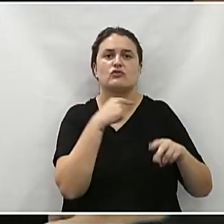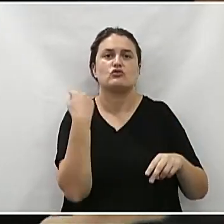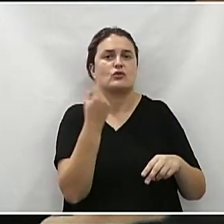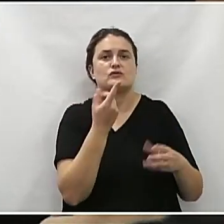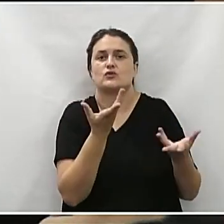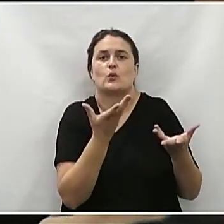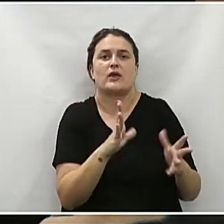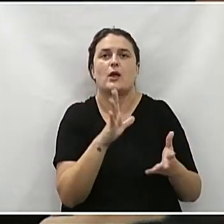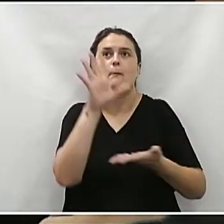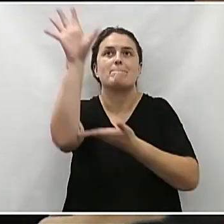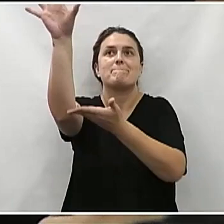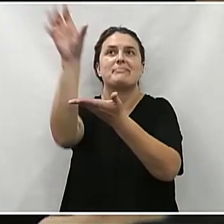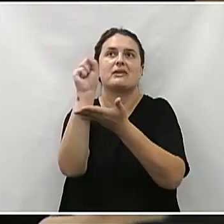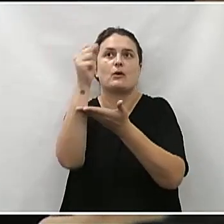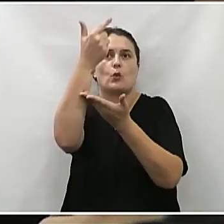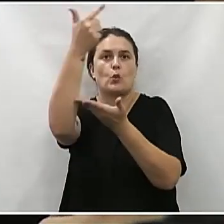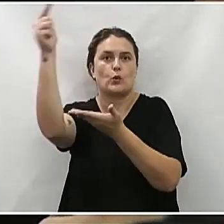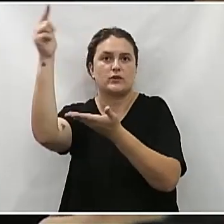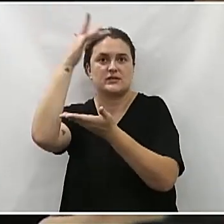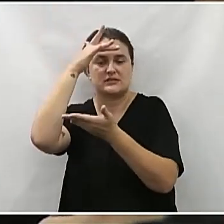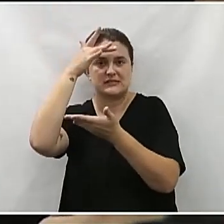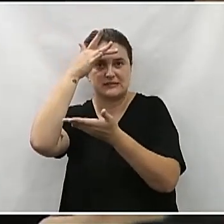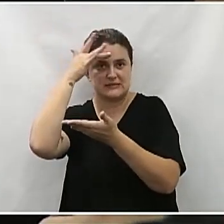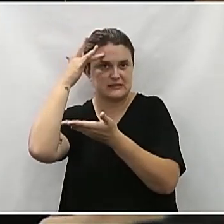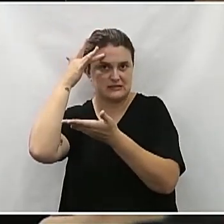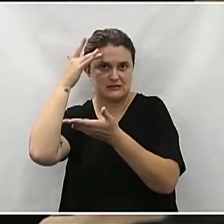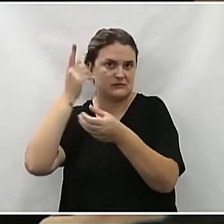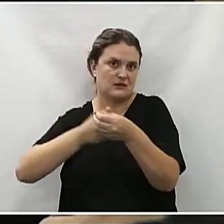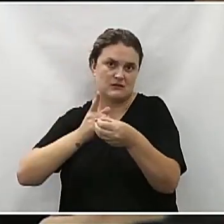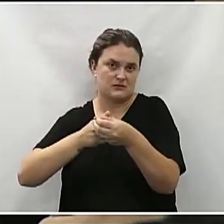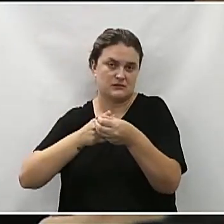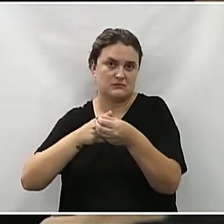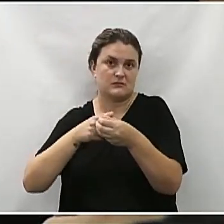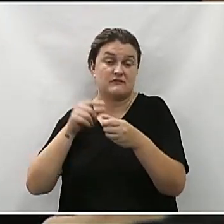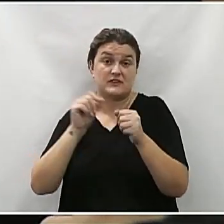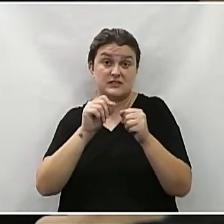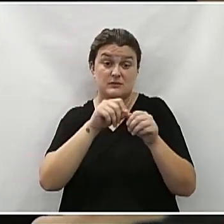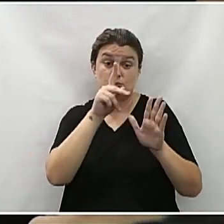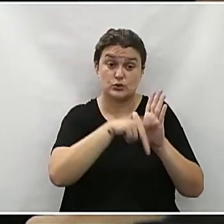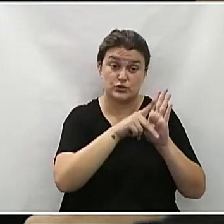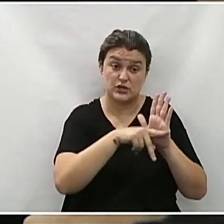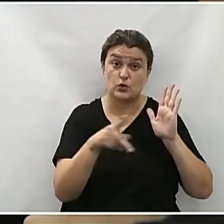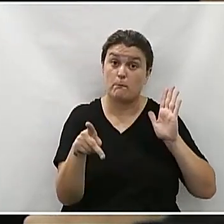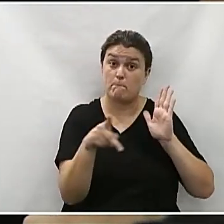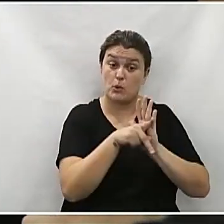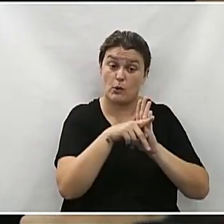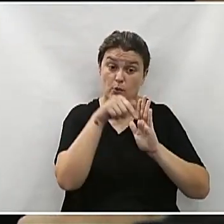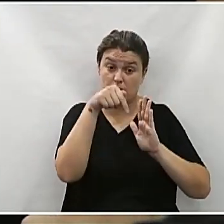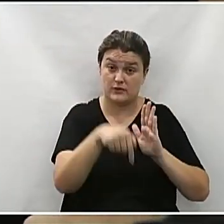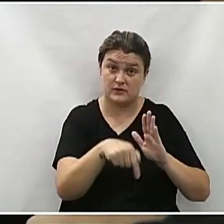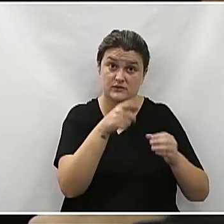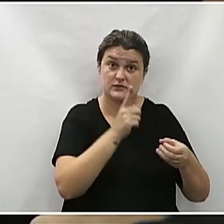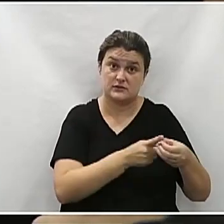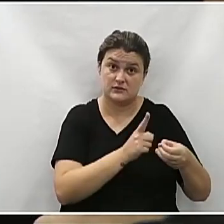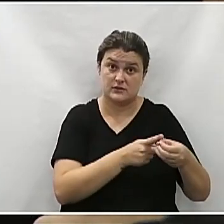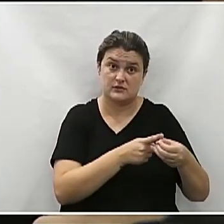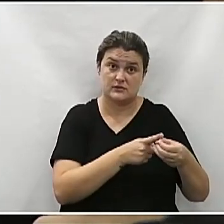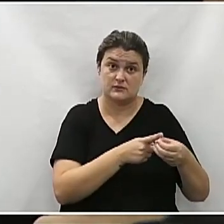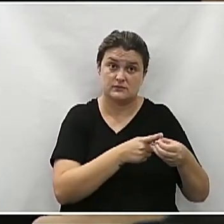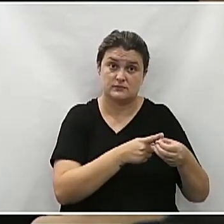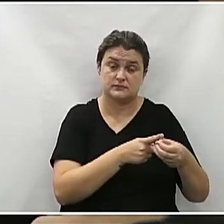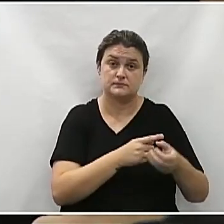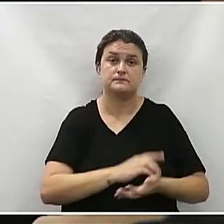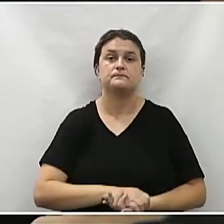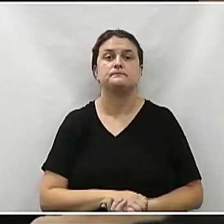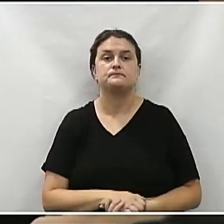queremos adotar presos de outras regiões nós queremos que seja feito um projeto que seja para uma quantidade que realmente venha